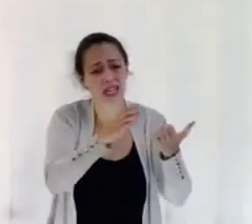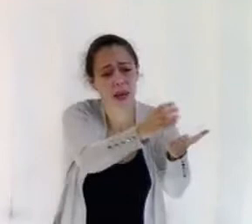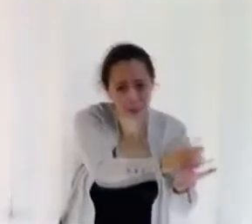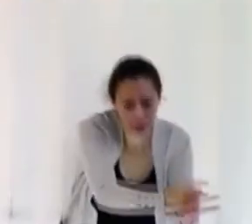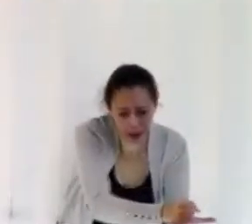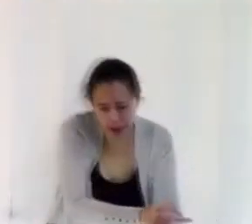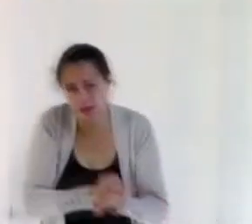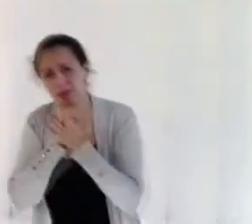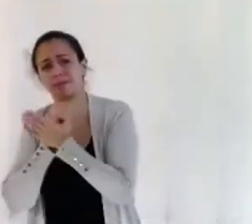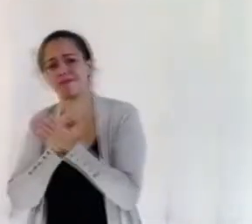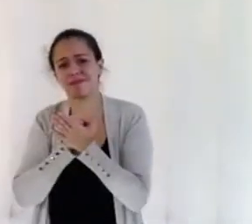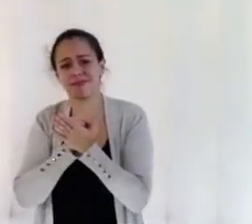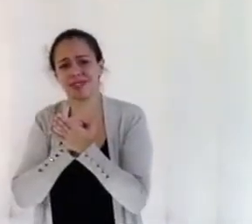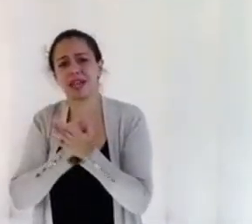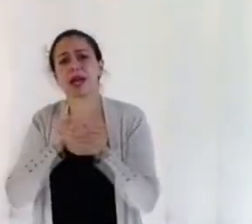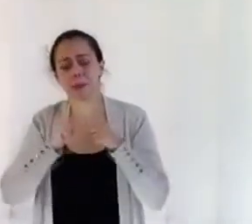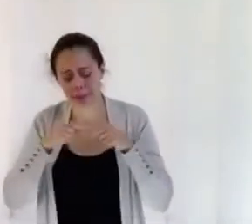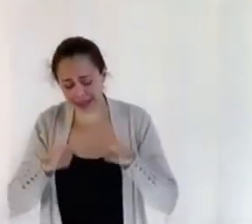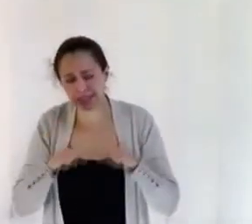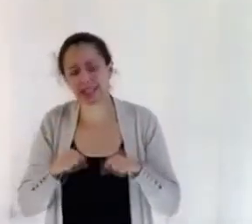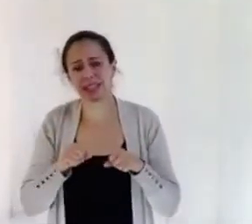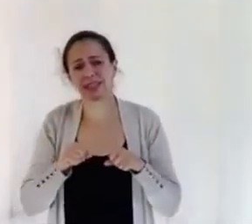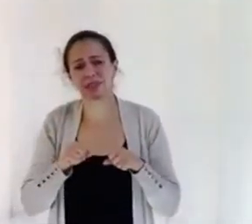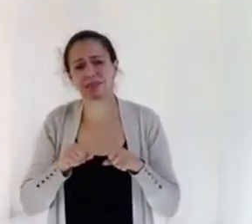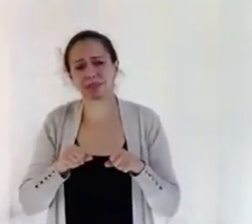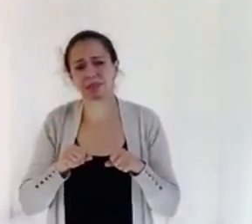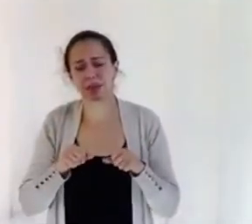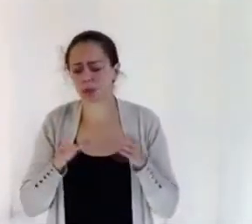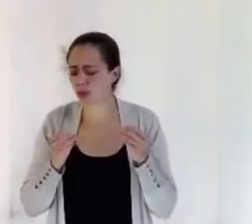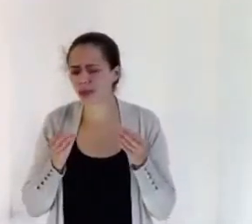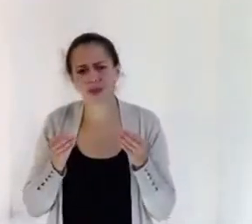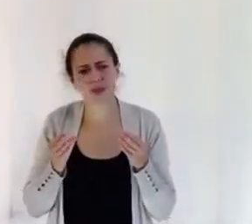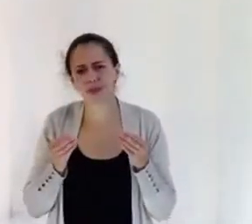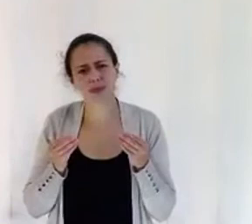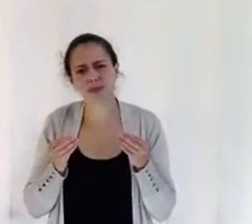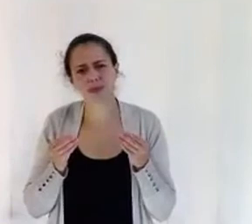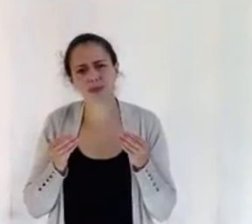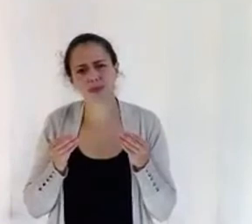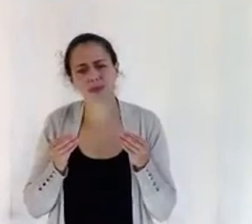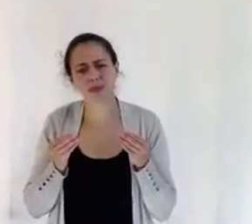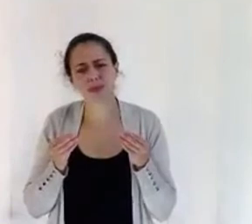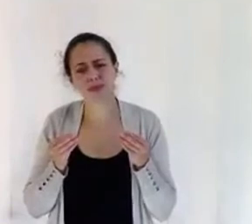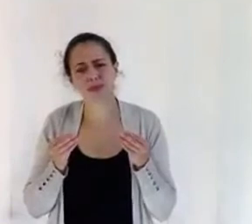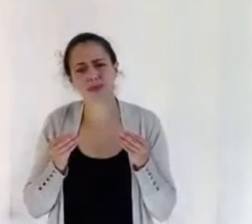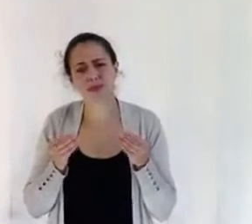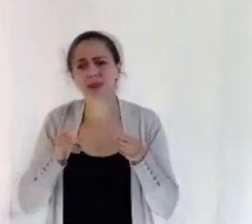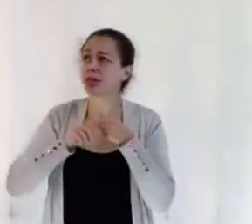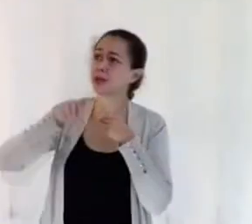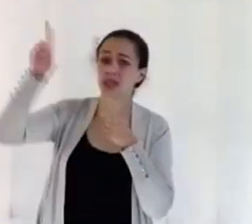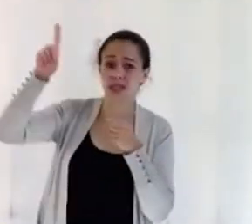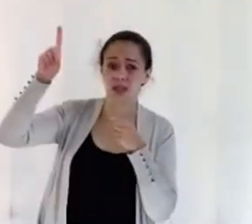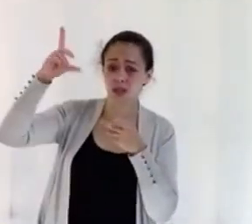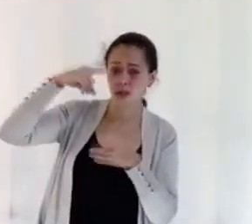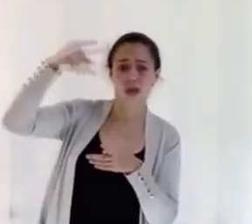essa é a nossa missão. E sabe por que essa é a nossa missão? Porque o texto vai dizer para nós, e nós sabemos disso, que nós vamos